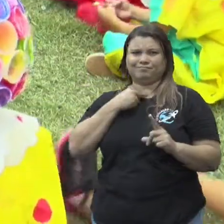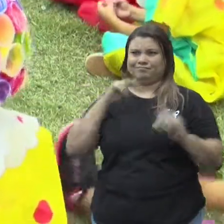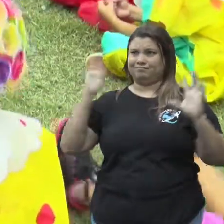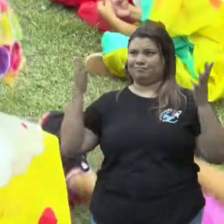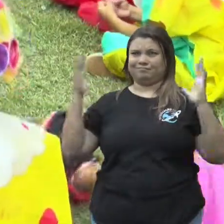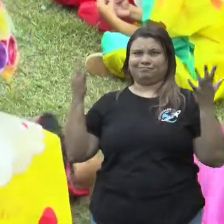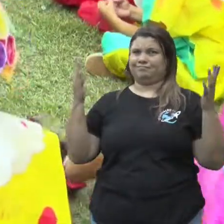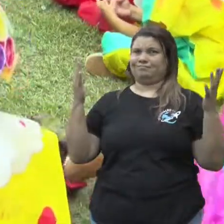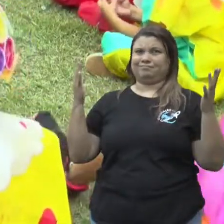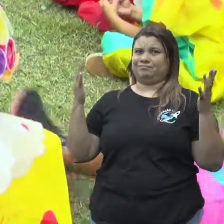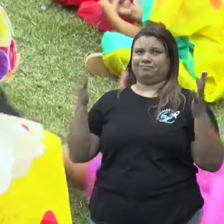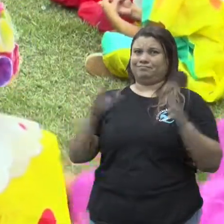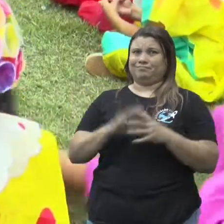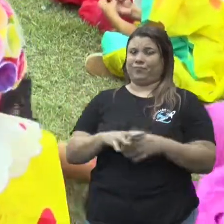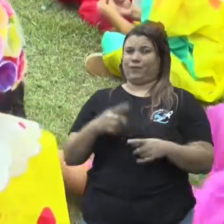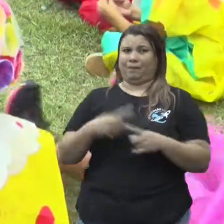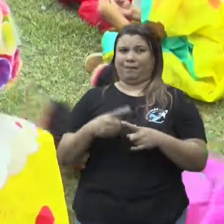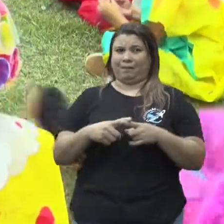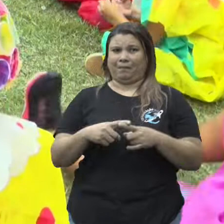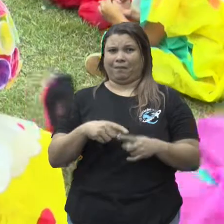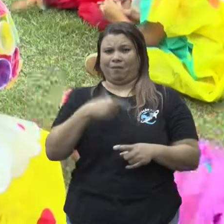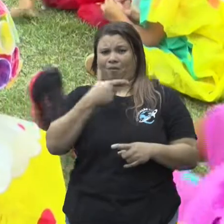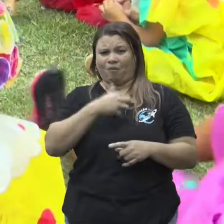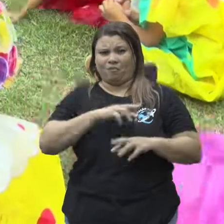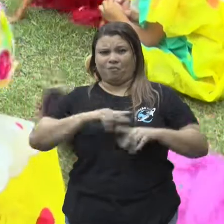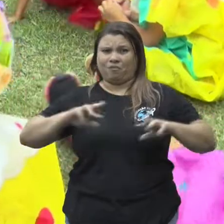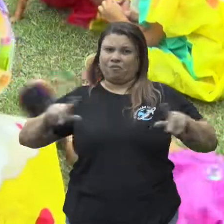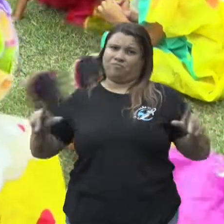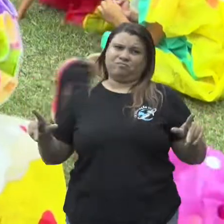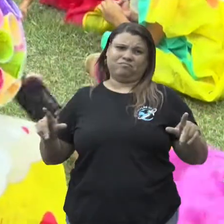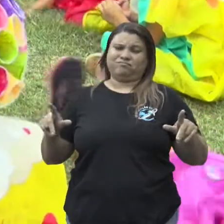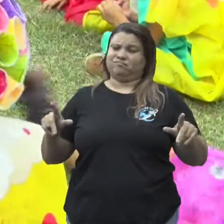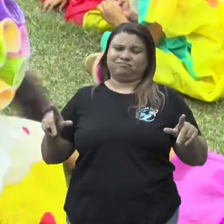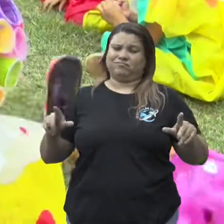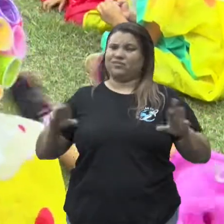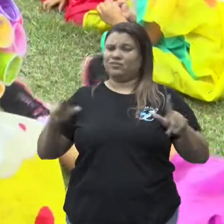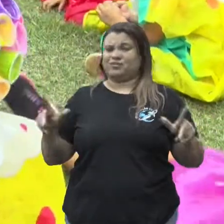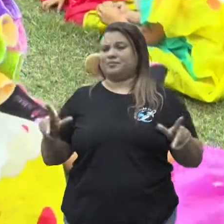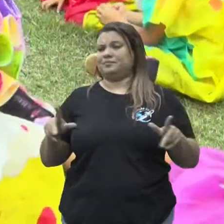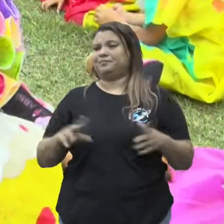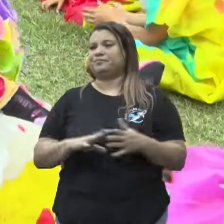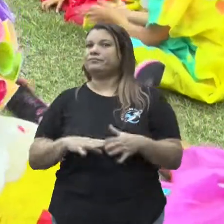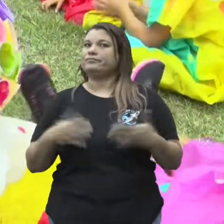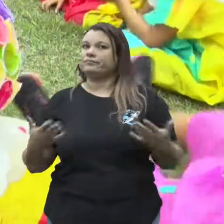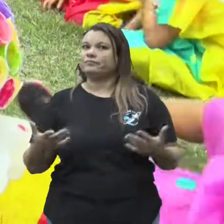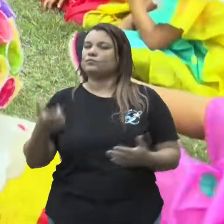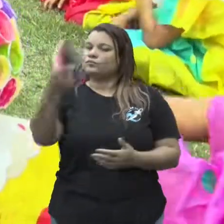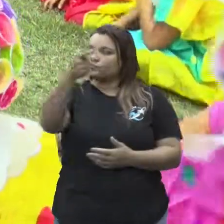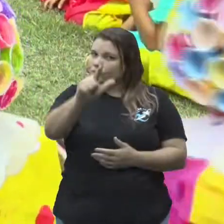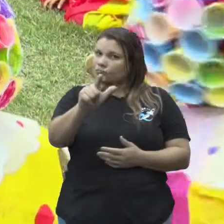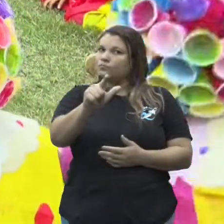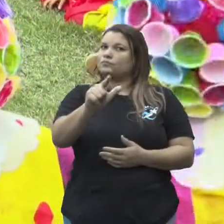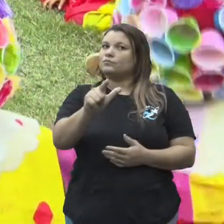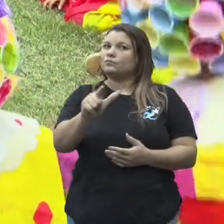Os palhacinhos dos 5 anos vai comer chinelo. Ah, então vamos lá de novo.